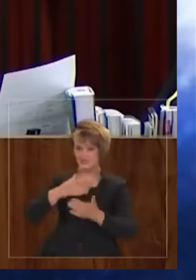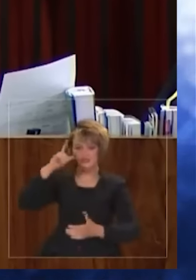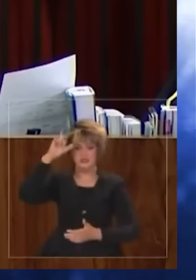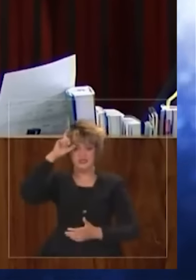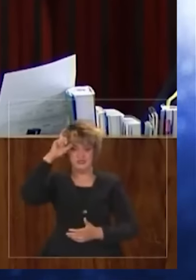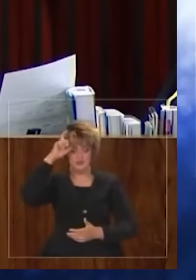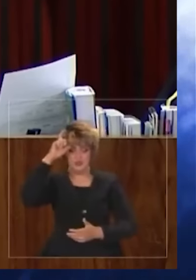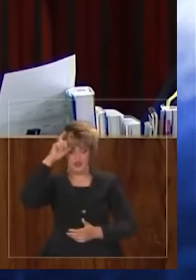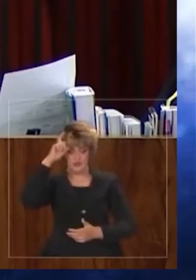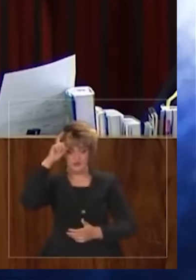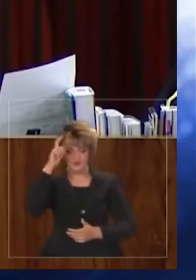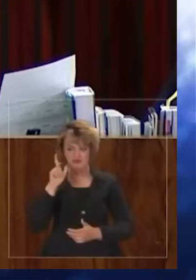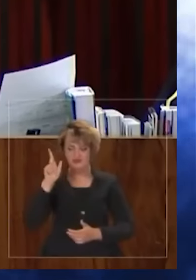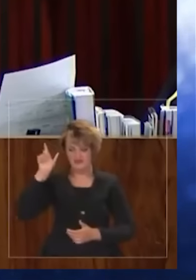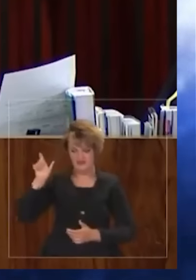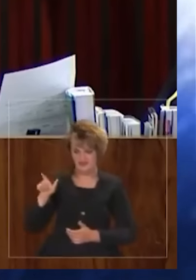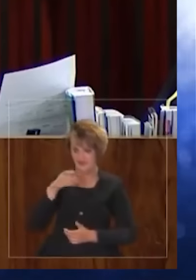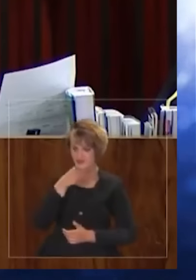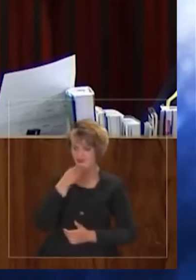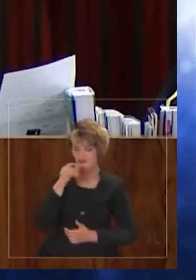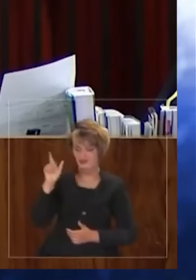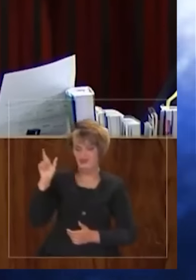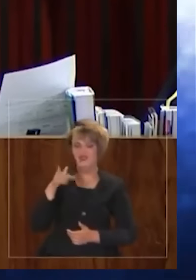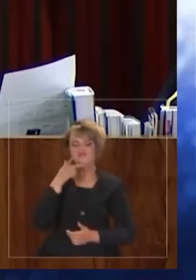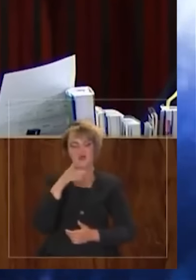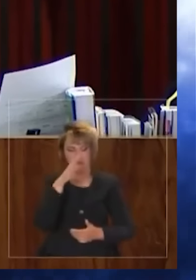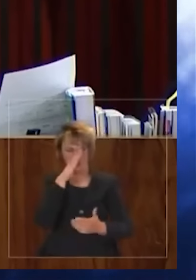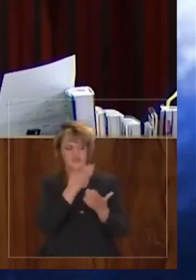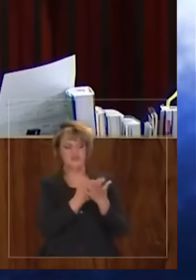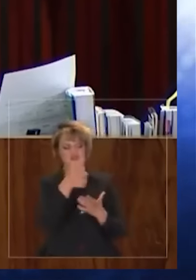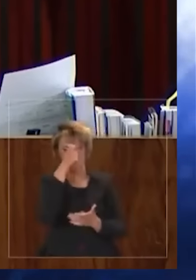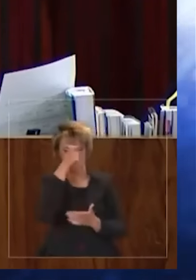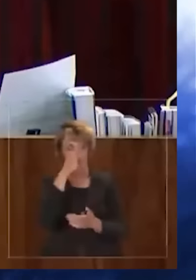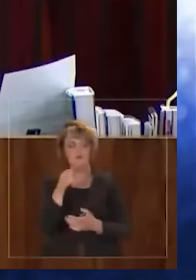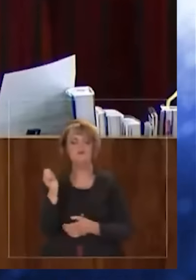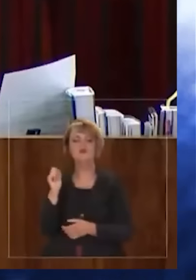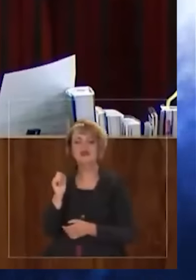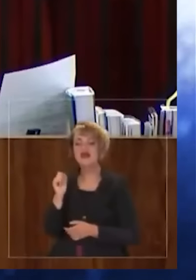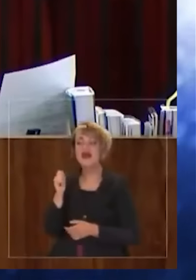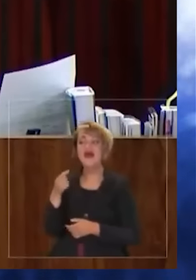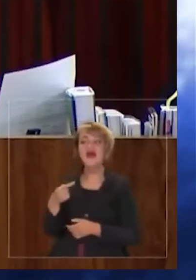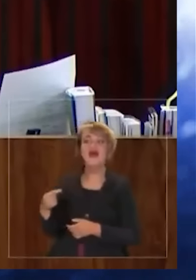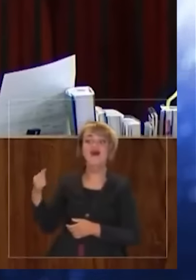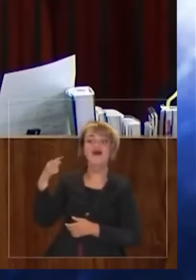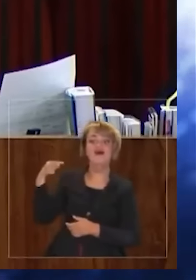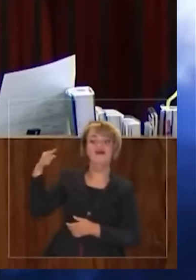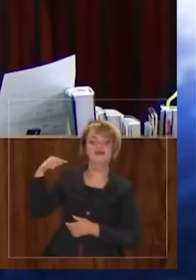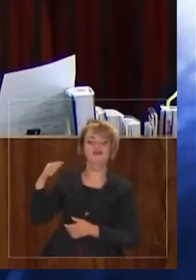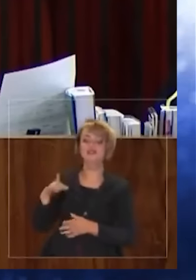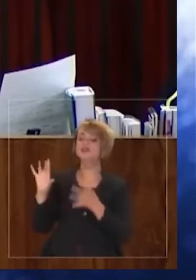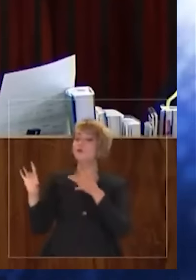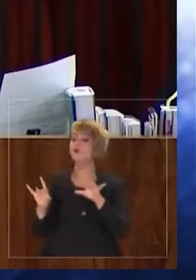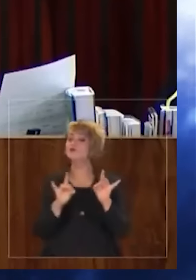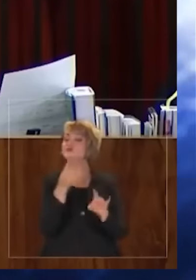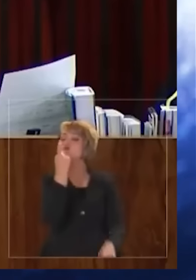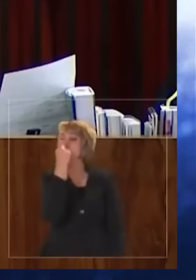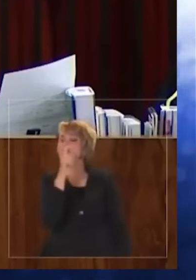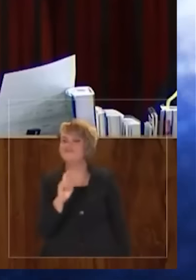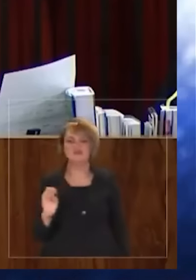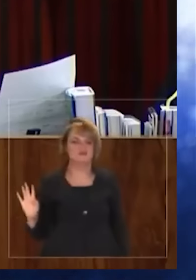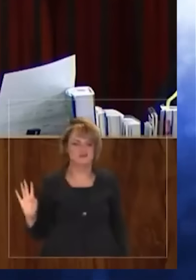aqui eh durante antes desta postagem única